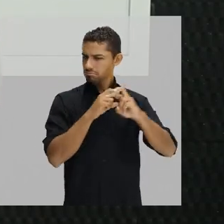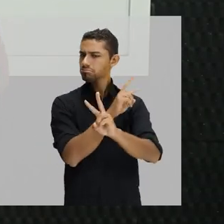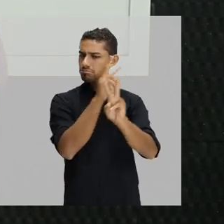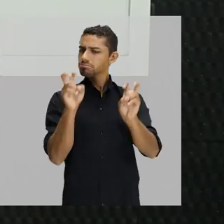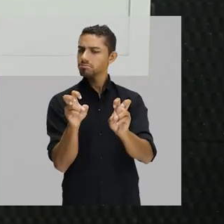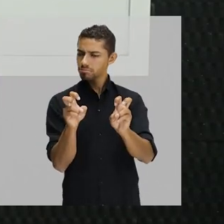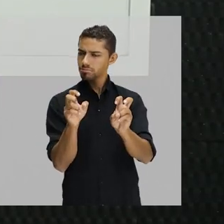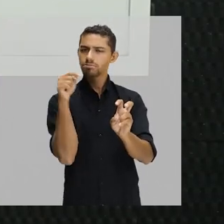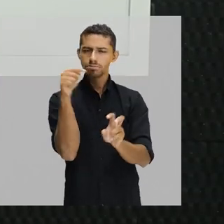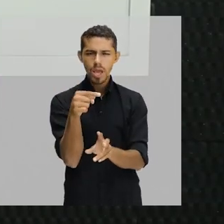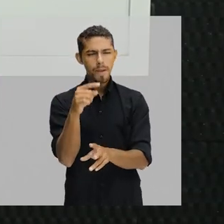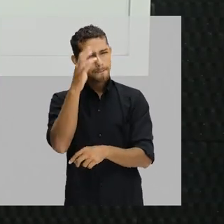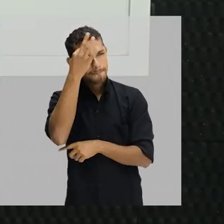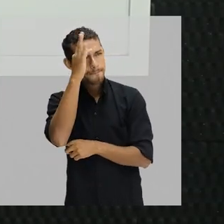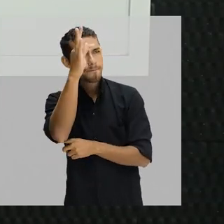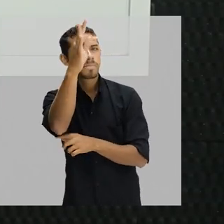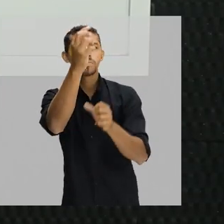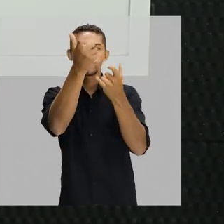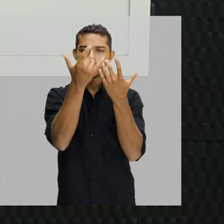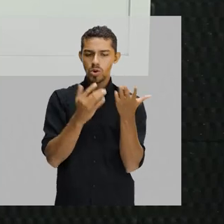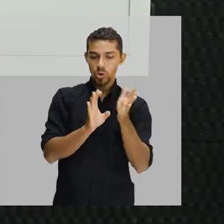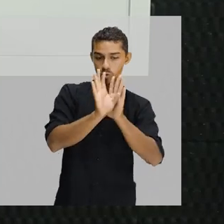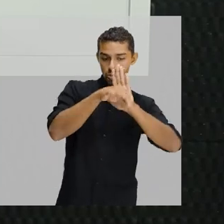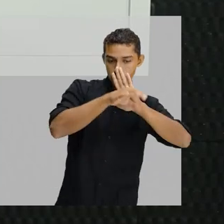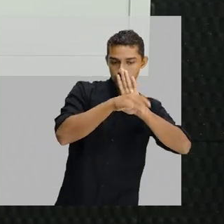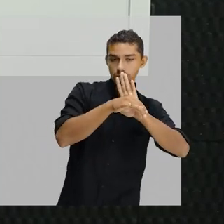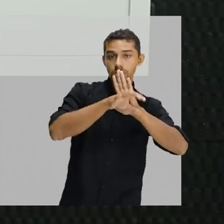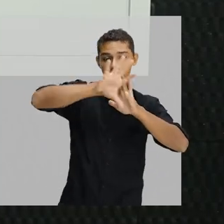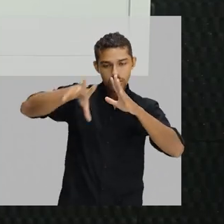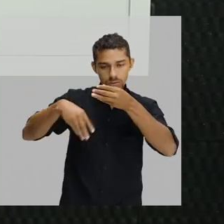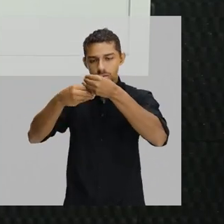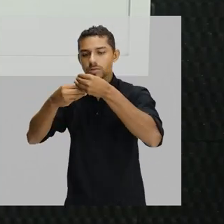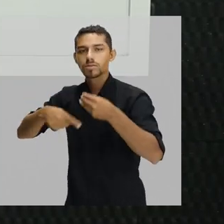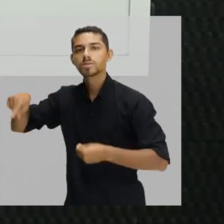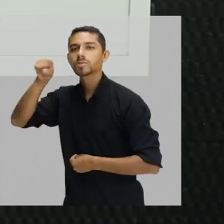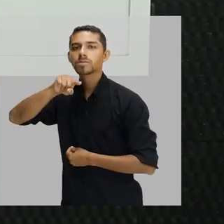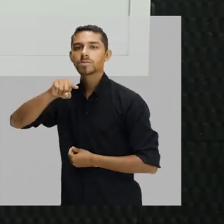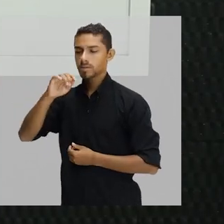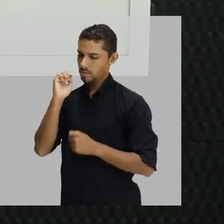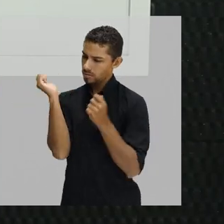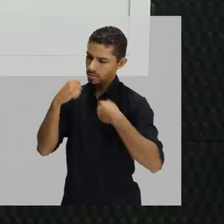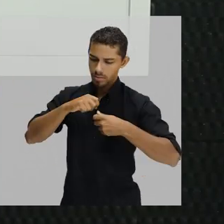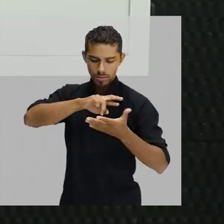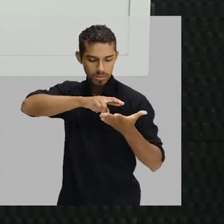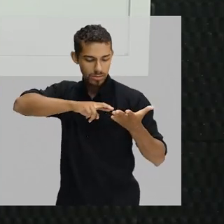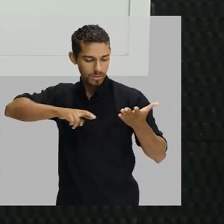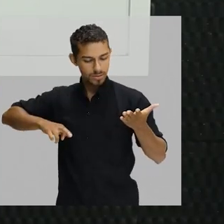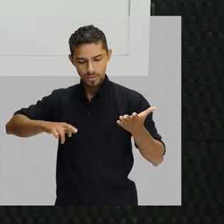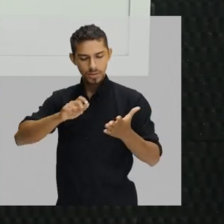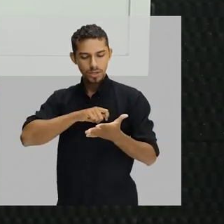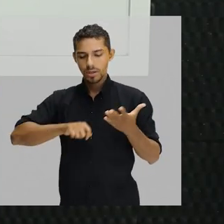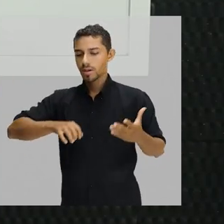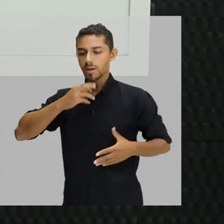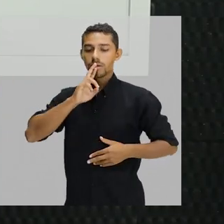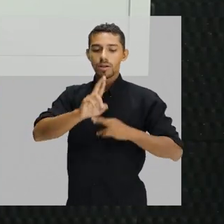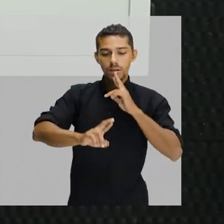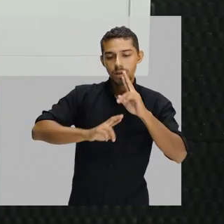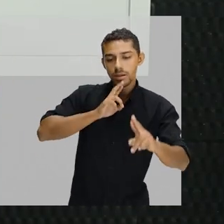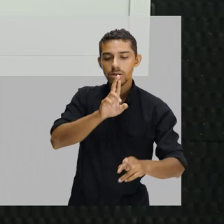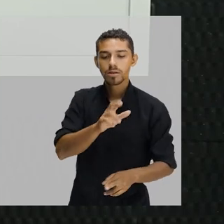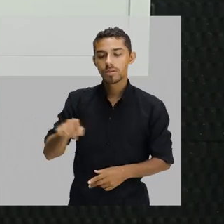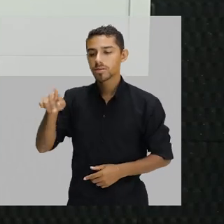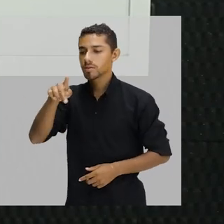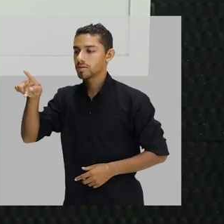aulas sobre política, muitos teóricos, muitos conceitos. Vai te ajudar muito na tua escrita, aí na redação, por exemplo, nas respostas que tu vai dar para o